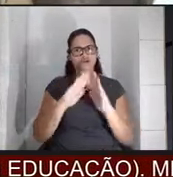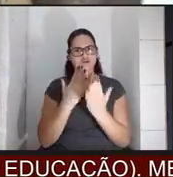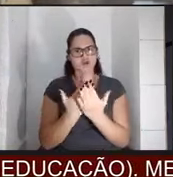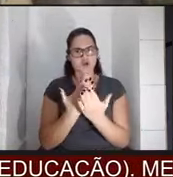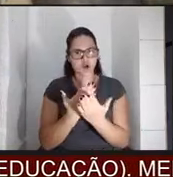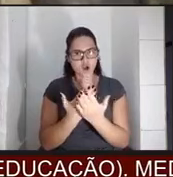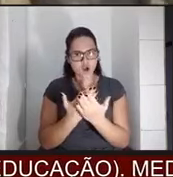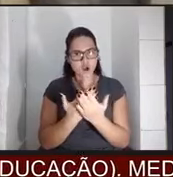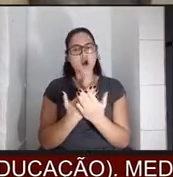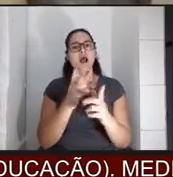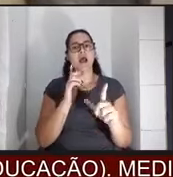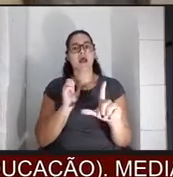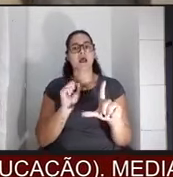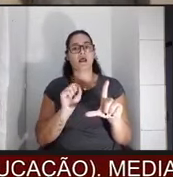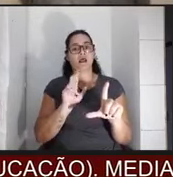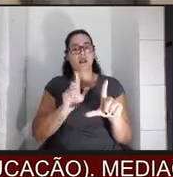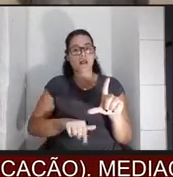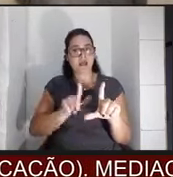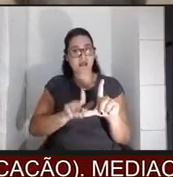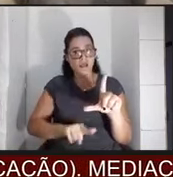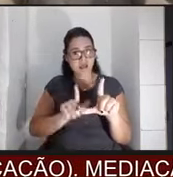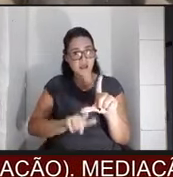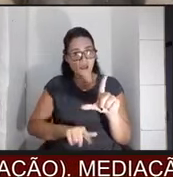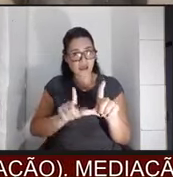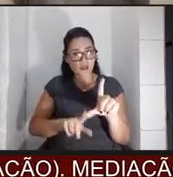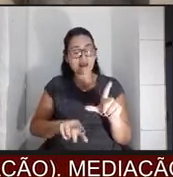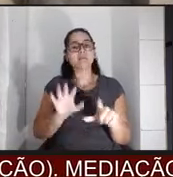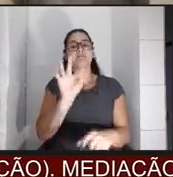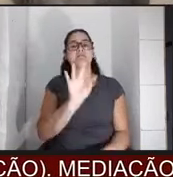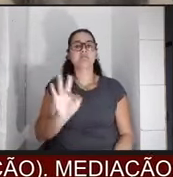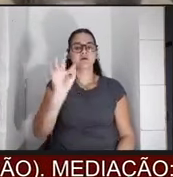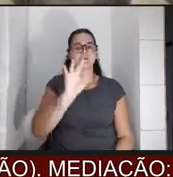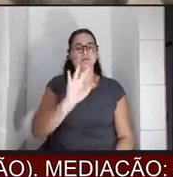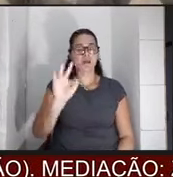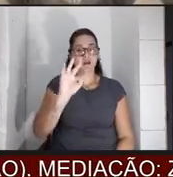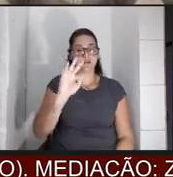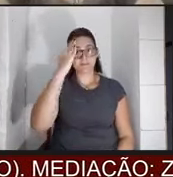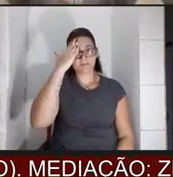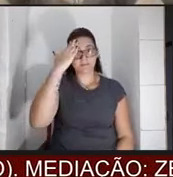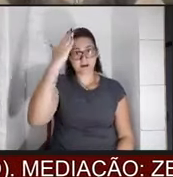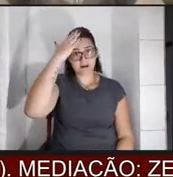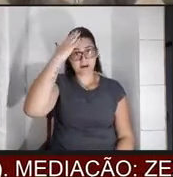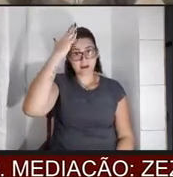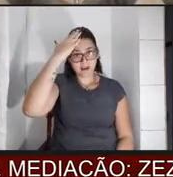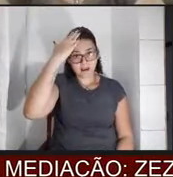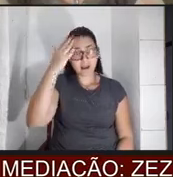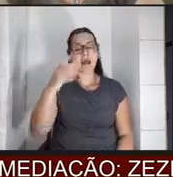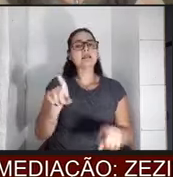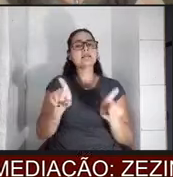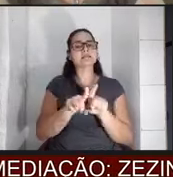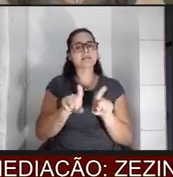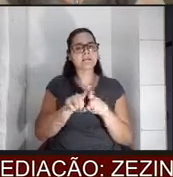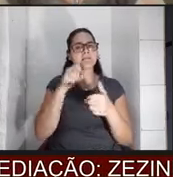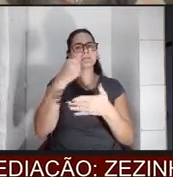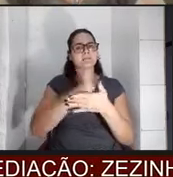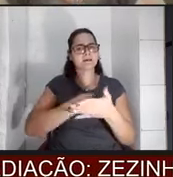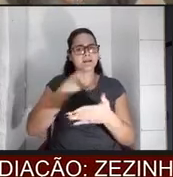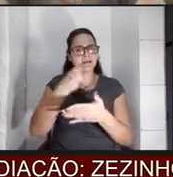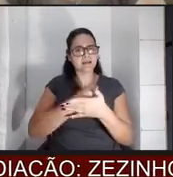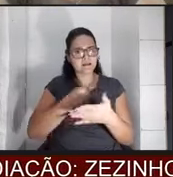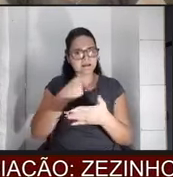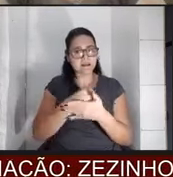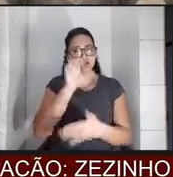em letras pela Universidade do Pará, é militante ativista pelos